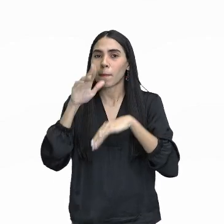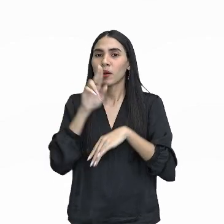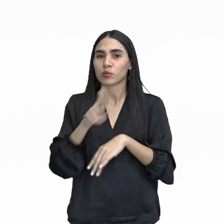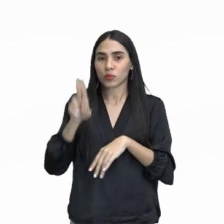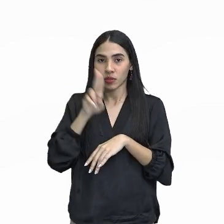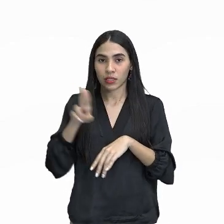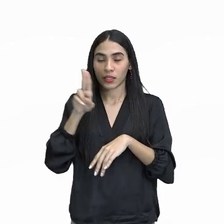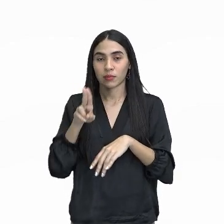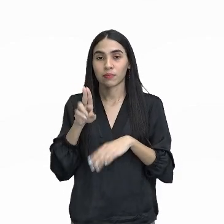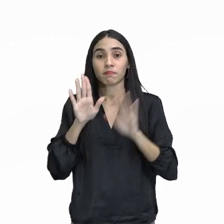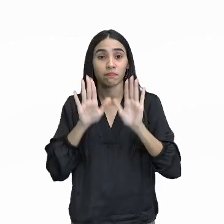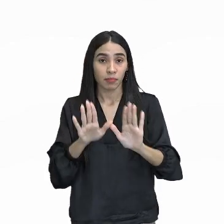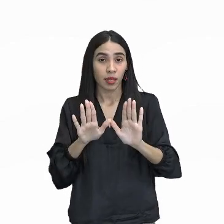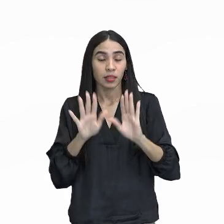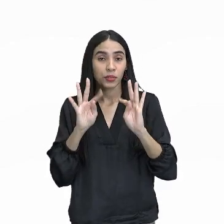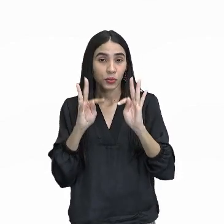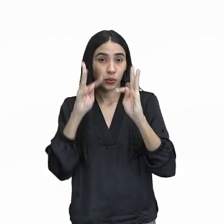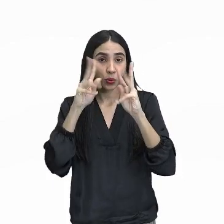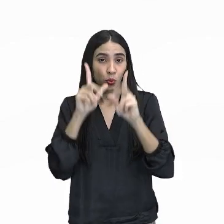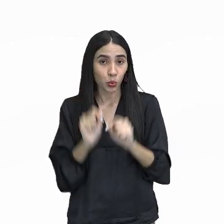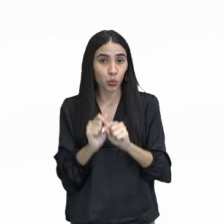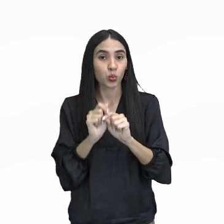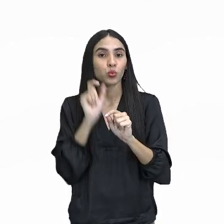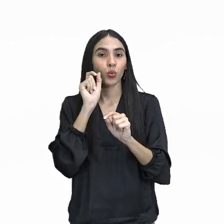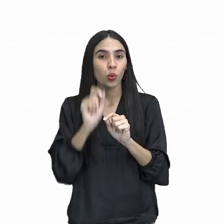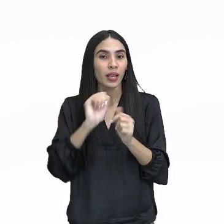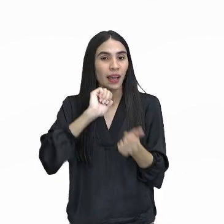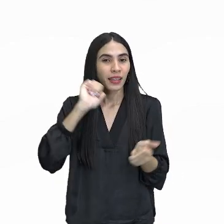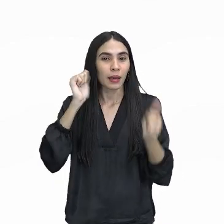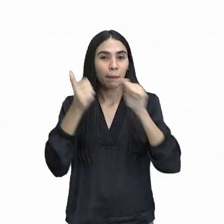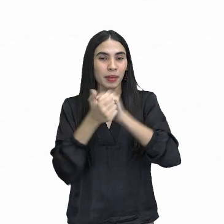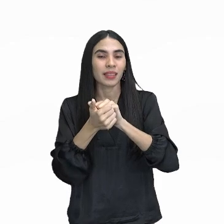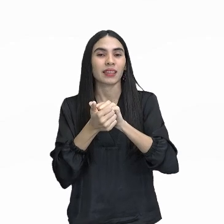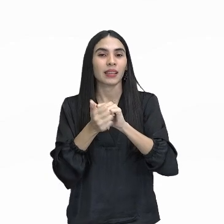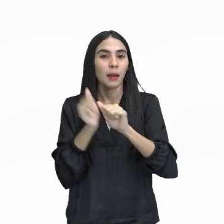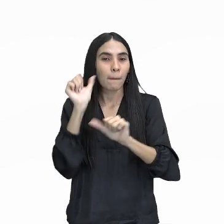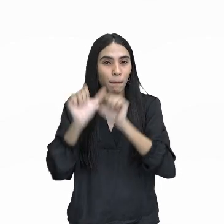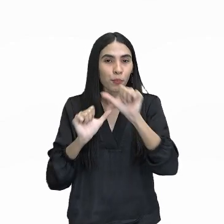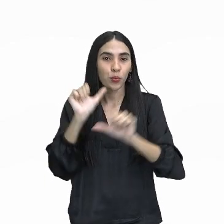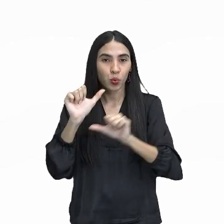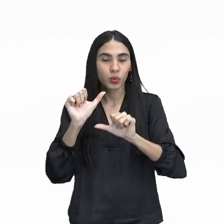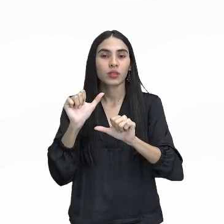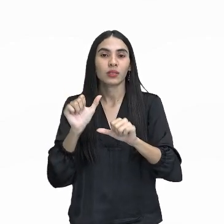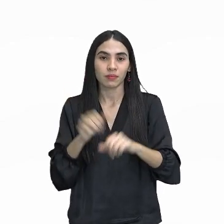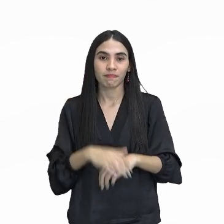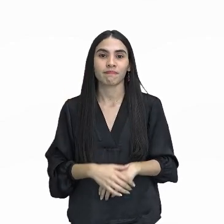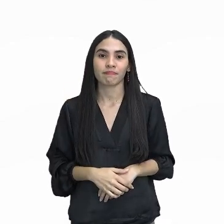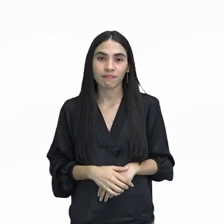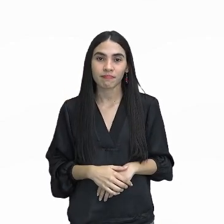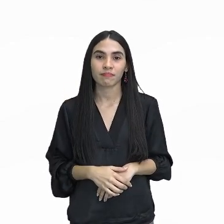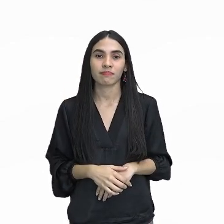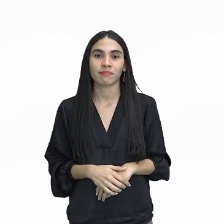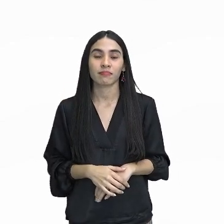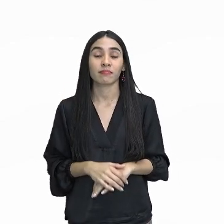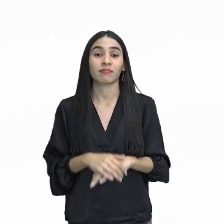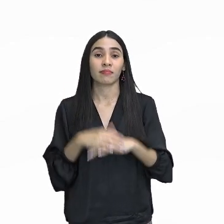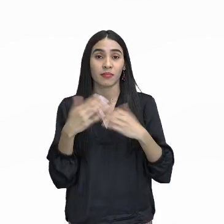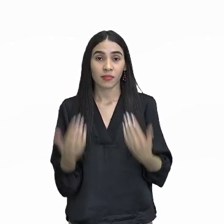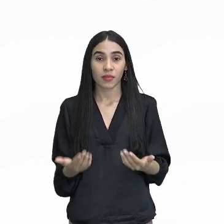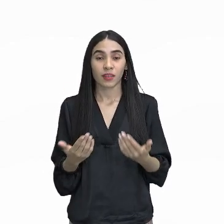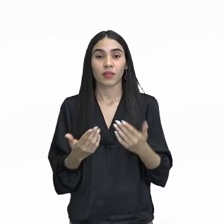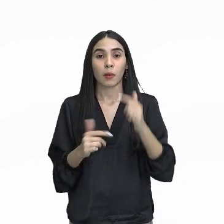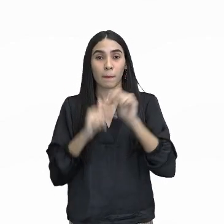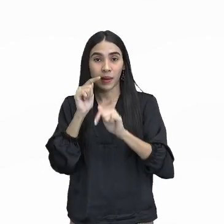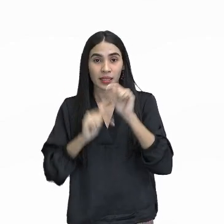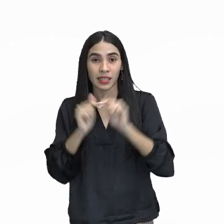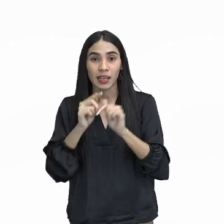utilizadas. Porém, tudo se renova, se atualiza e aprimora. E dessa forma, as